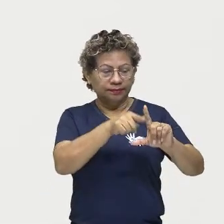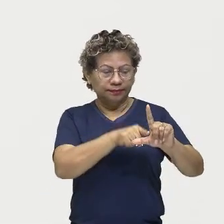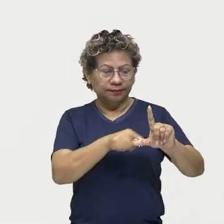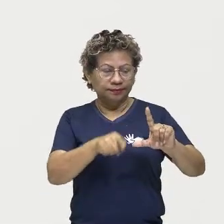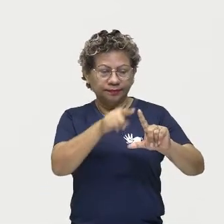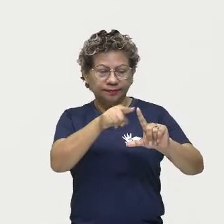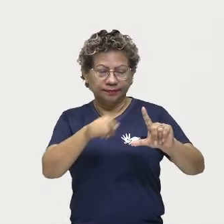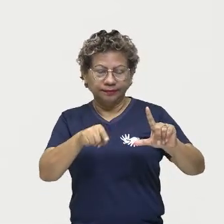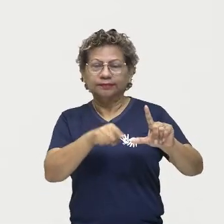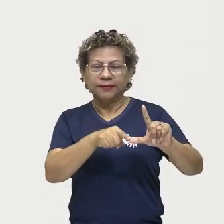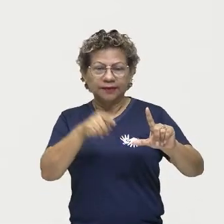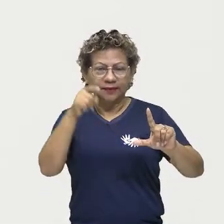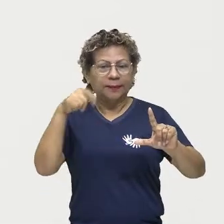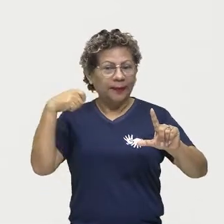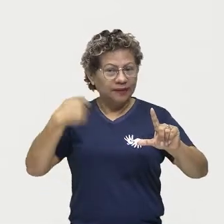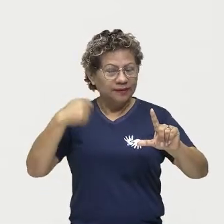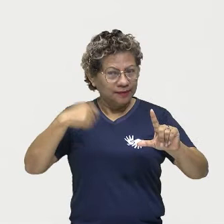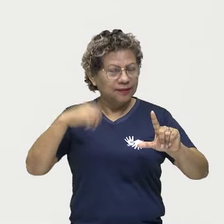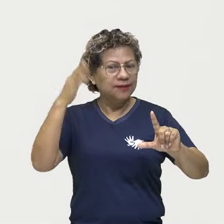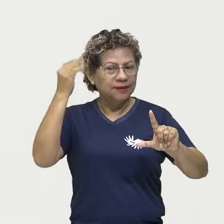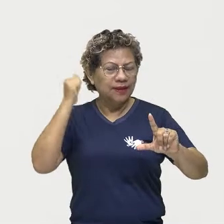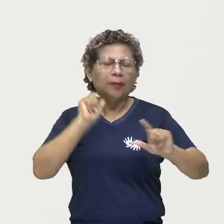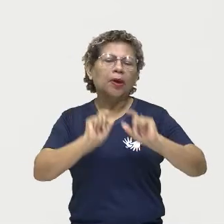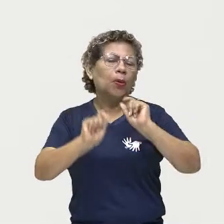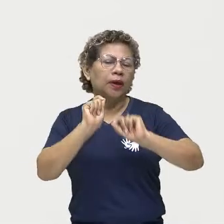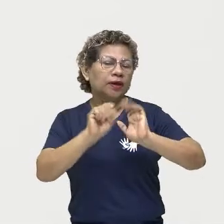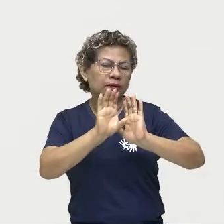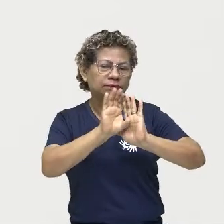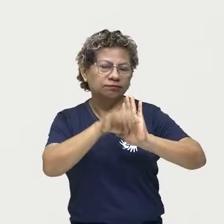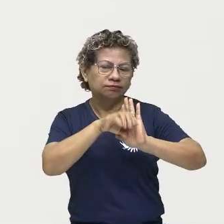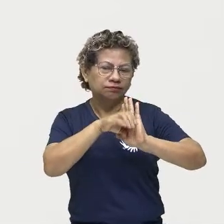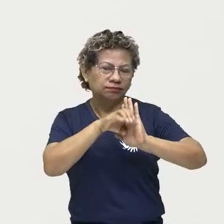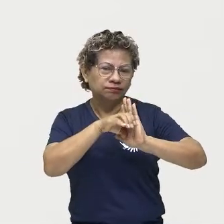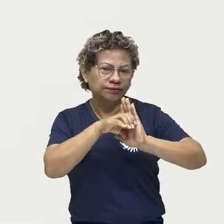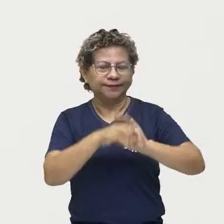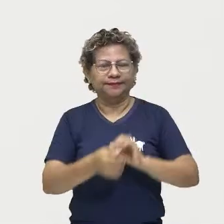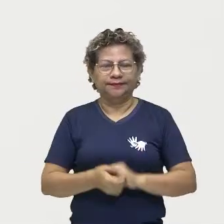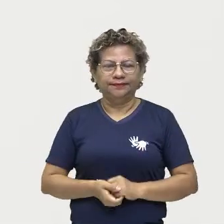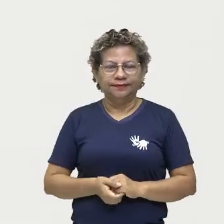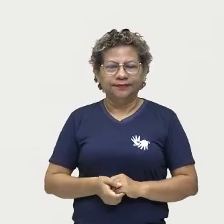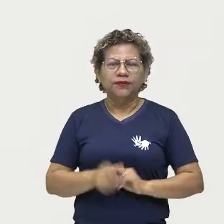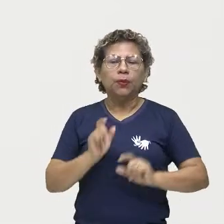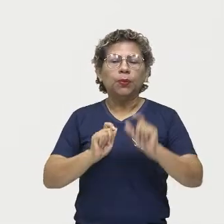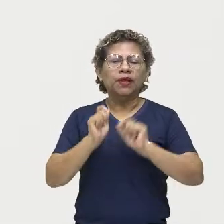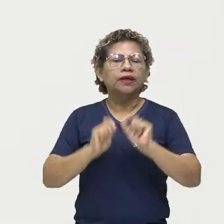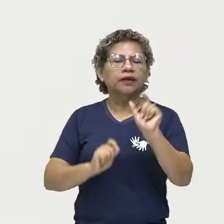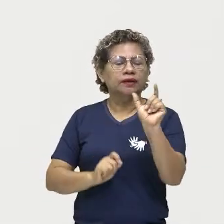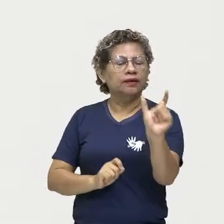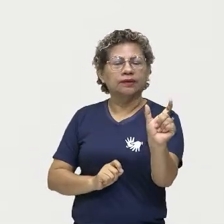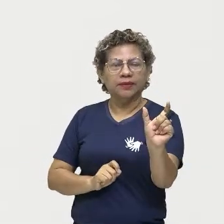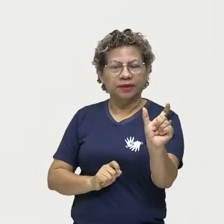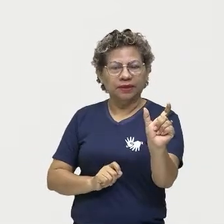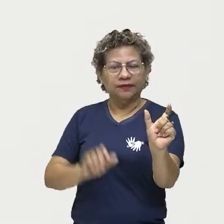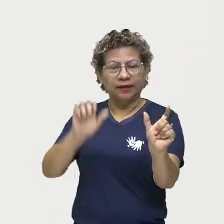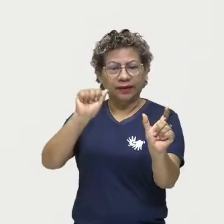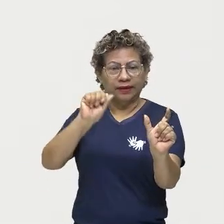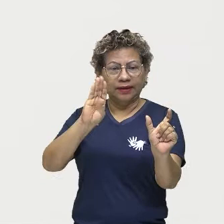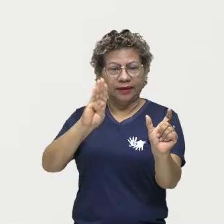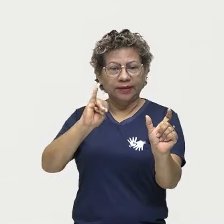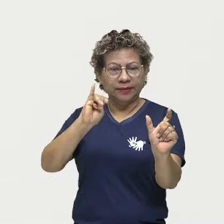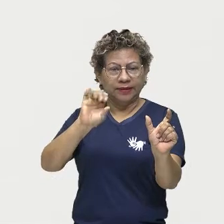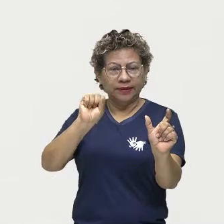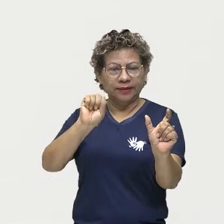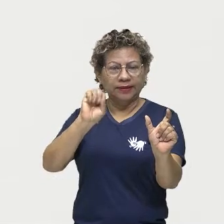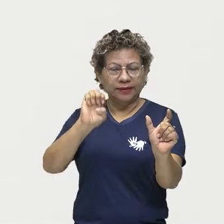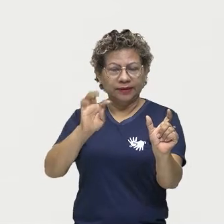aqui a definição de bissetriz. Então, o que é a bissetriz? É a reta